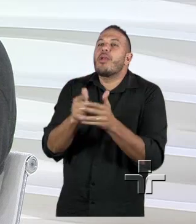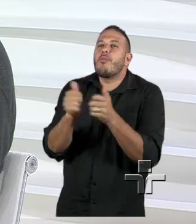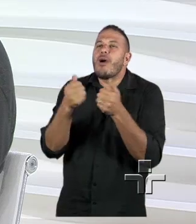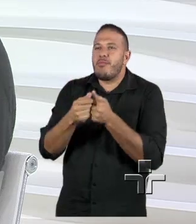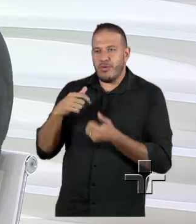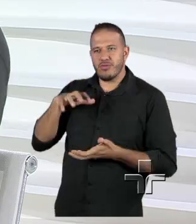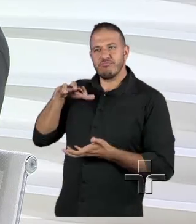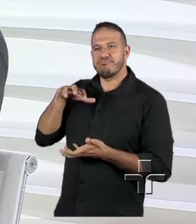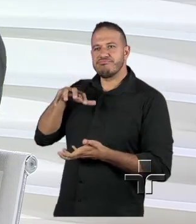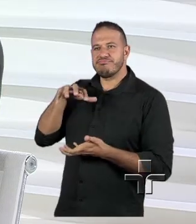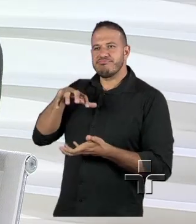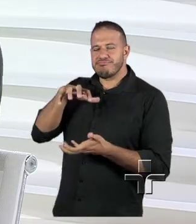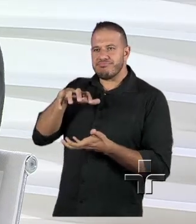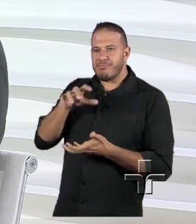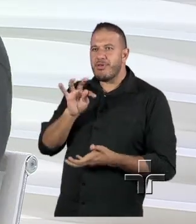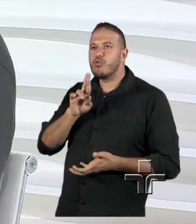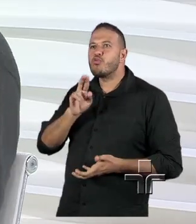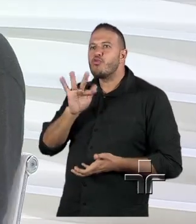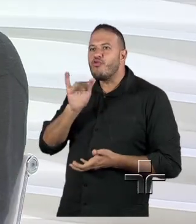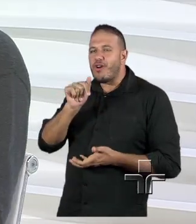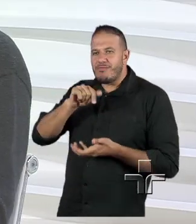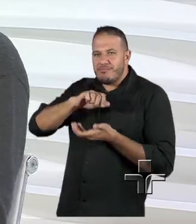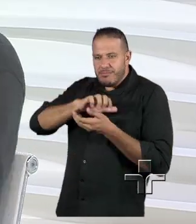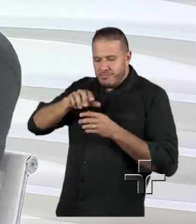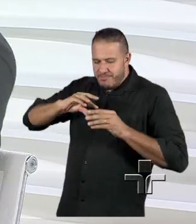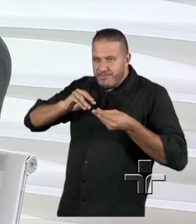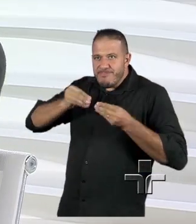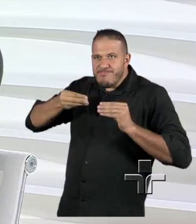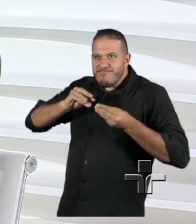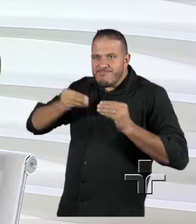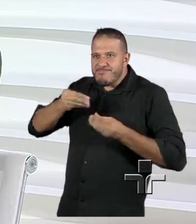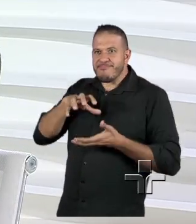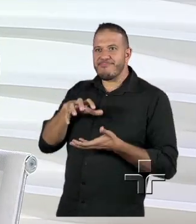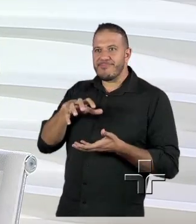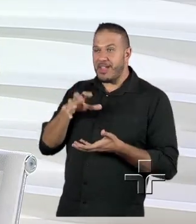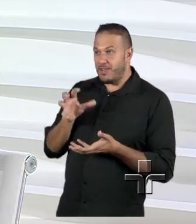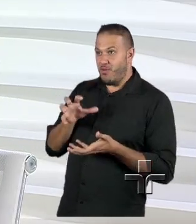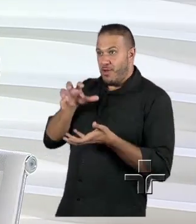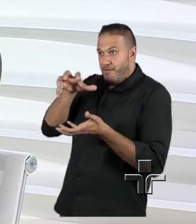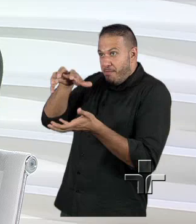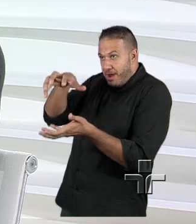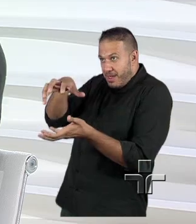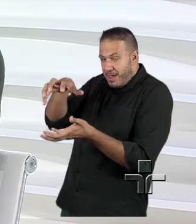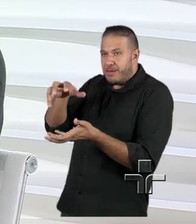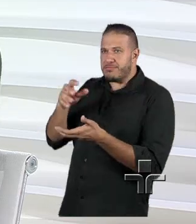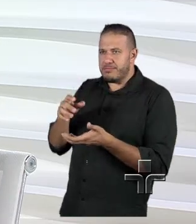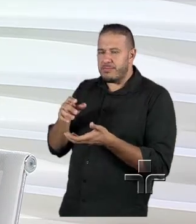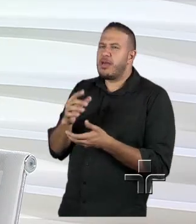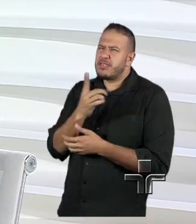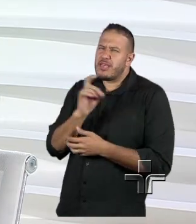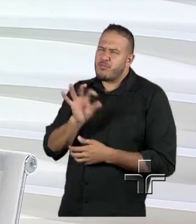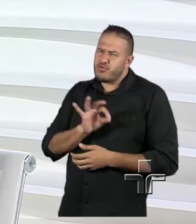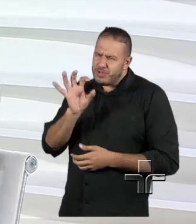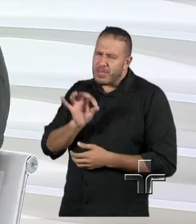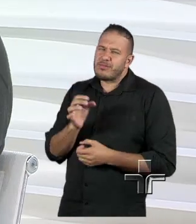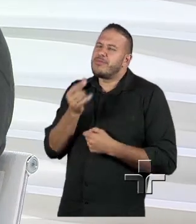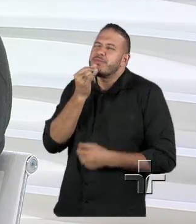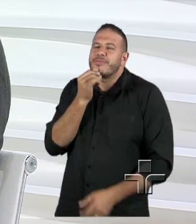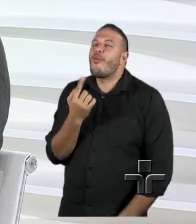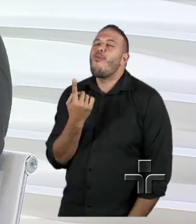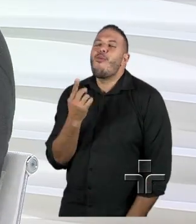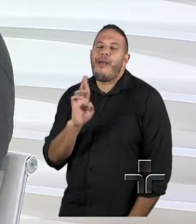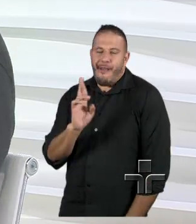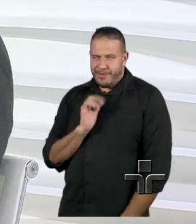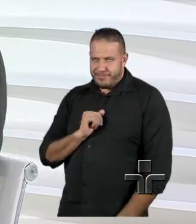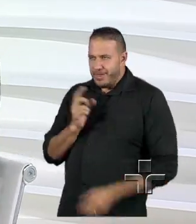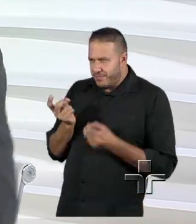com um pote cheio de trufas embaladas manualmente e já colocava para ele 100%. Então, vamos supor que custasse R$1 a trufa que eu ia